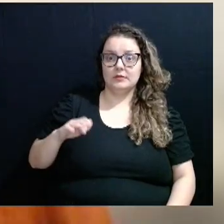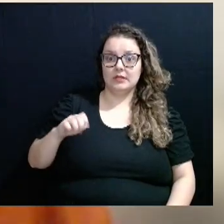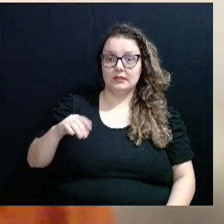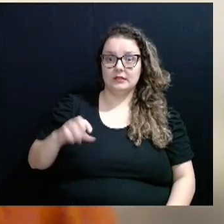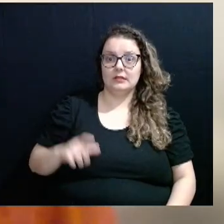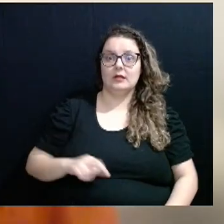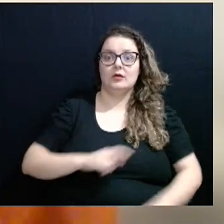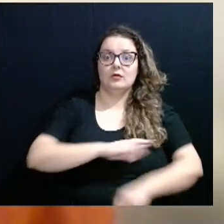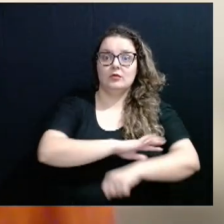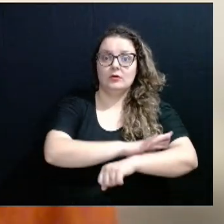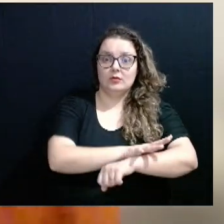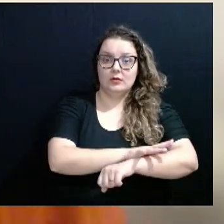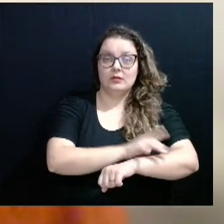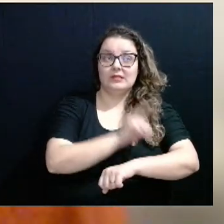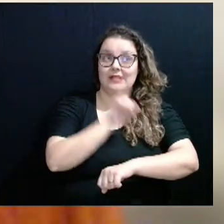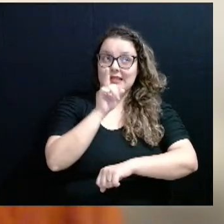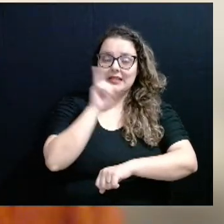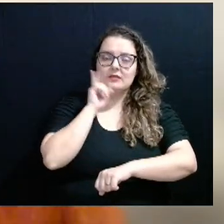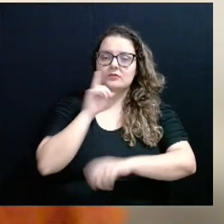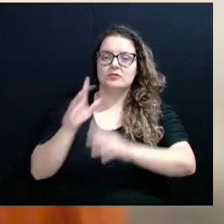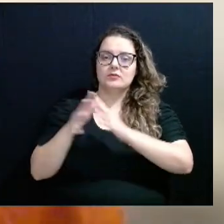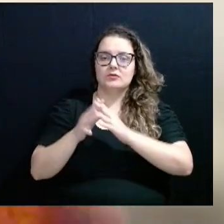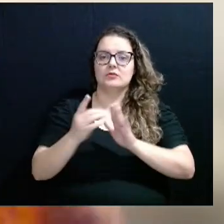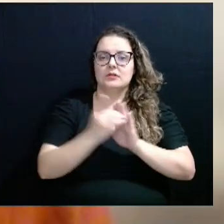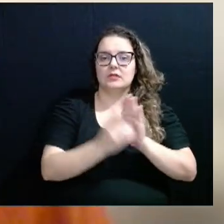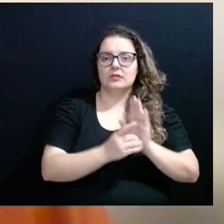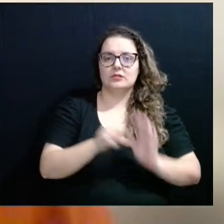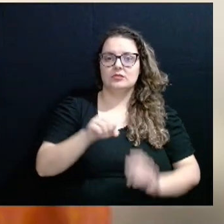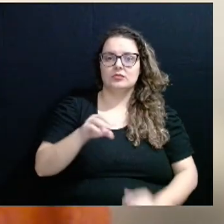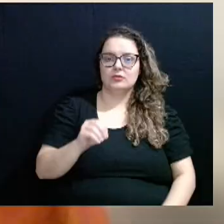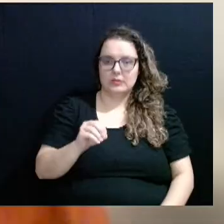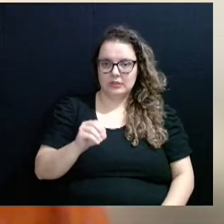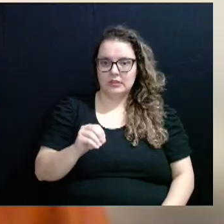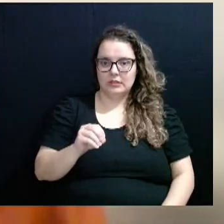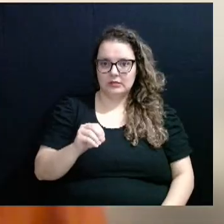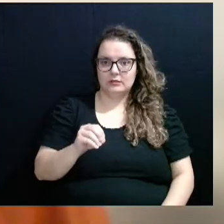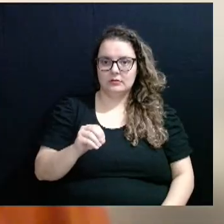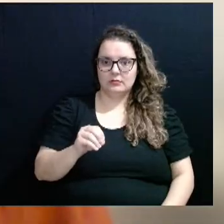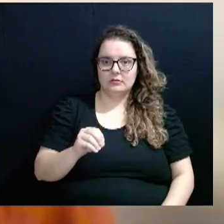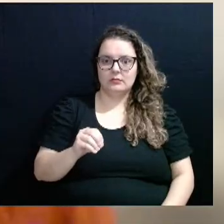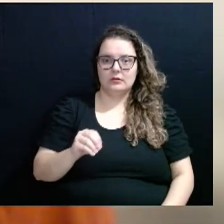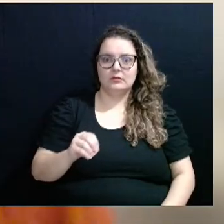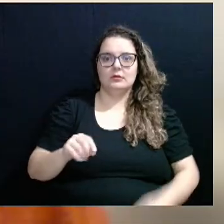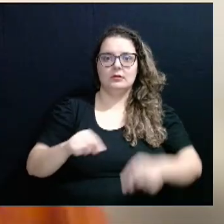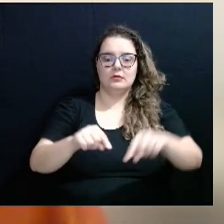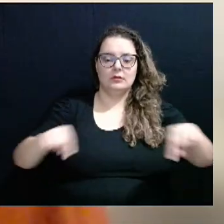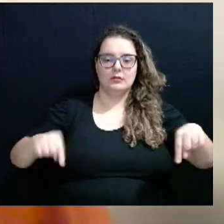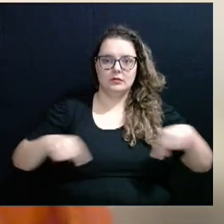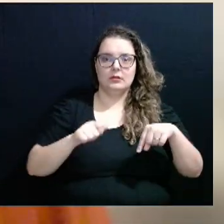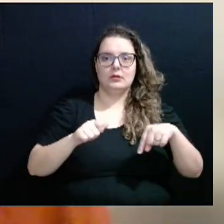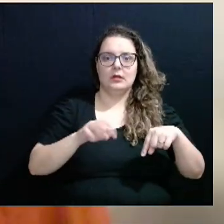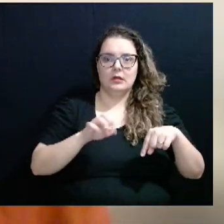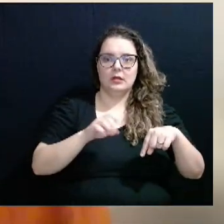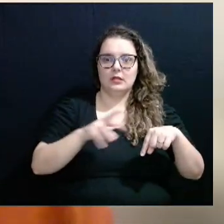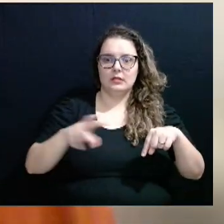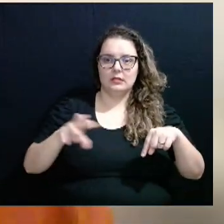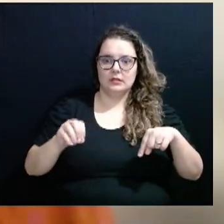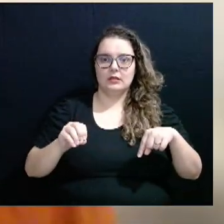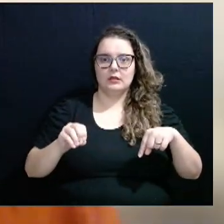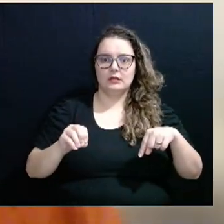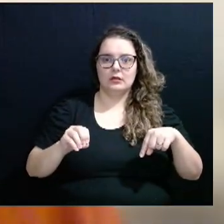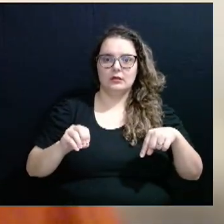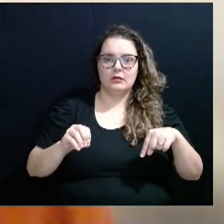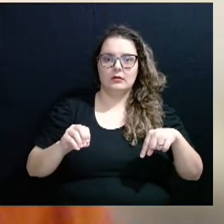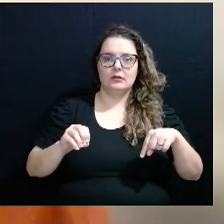quando queriam instalar um aterro de lixo contaminado industrial